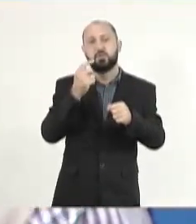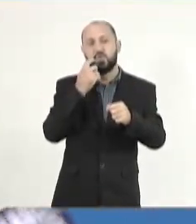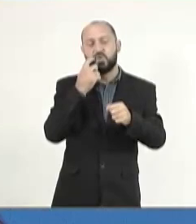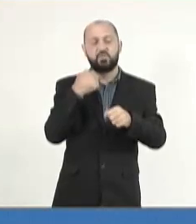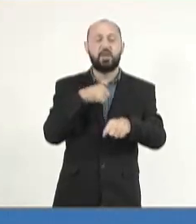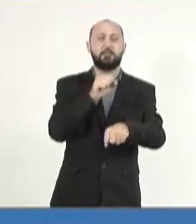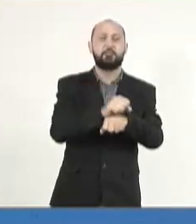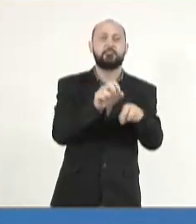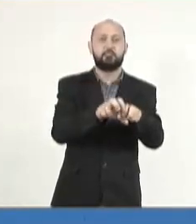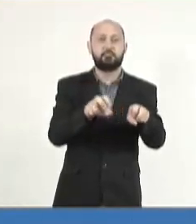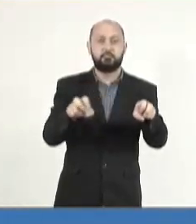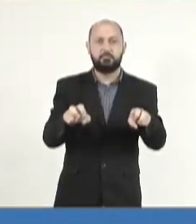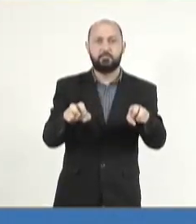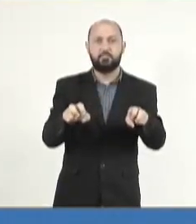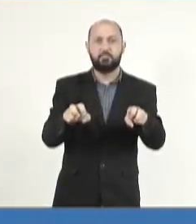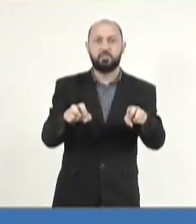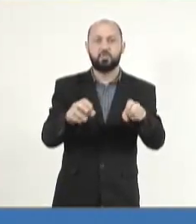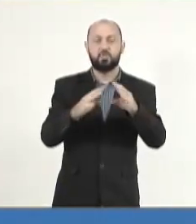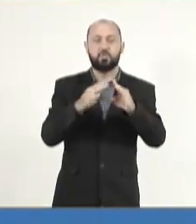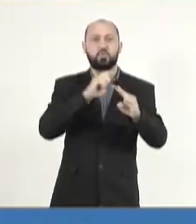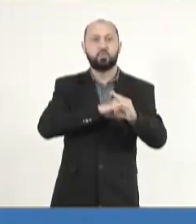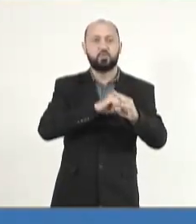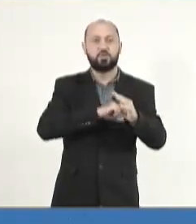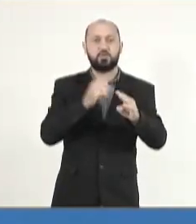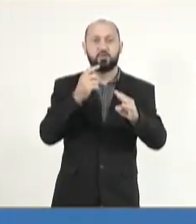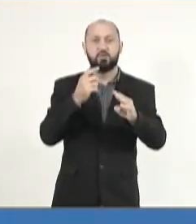lá parado no pátio do Detran,